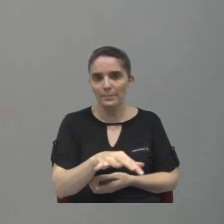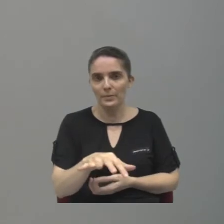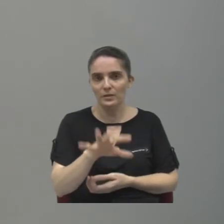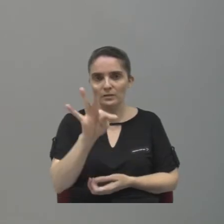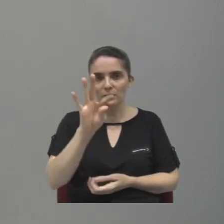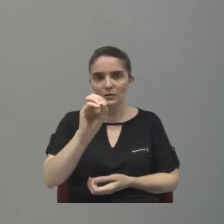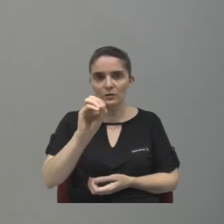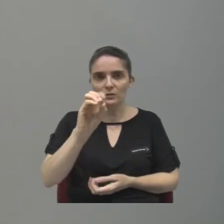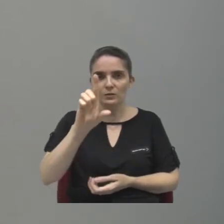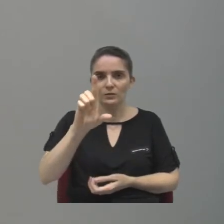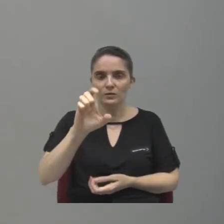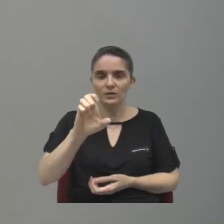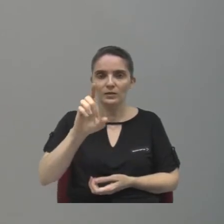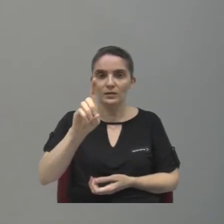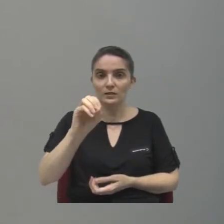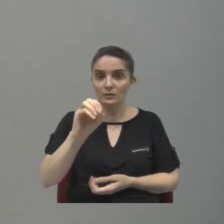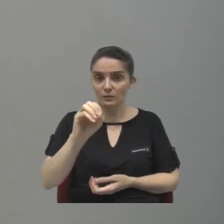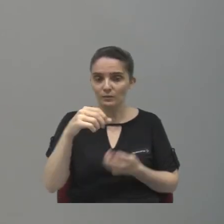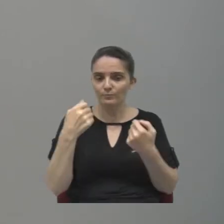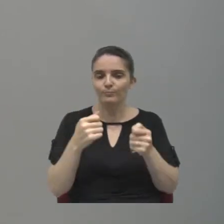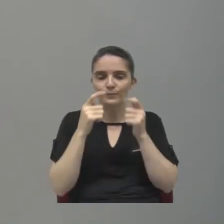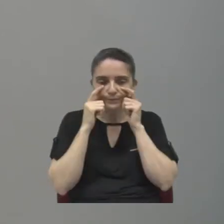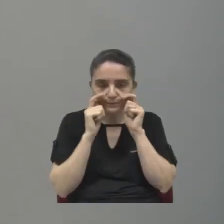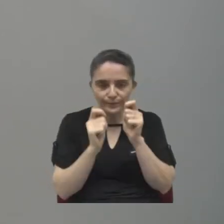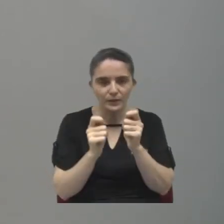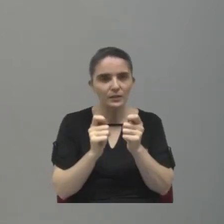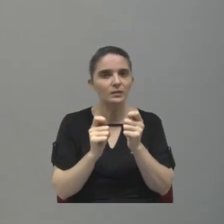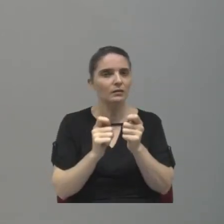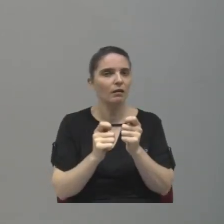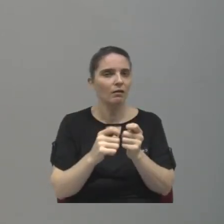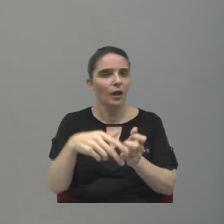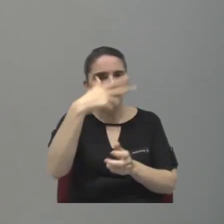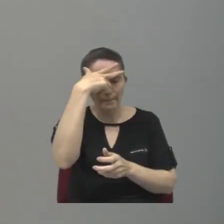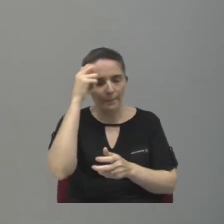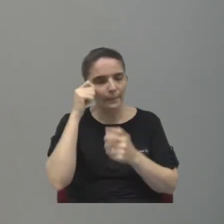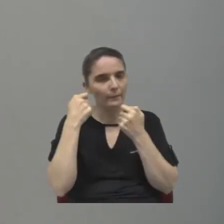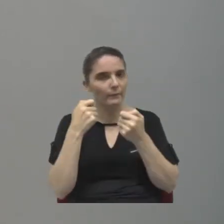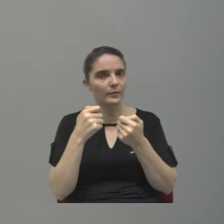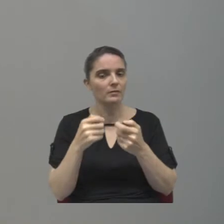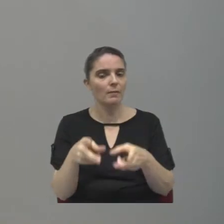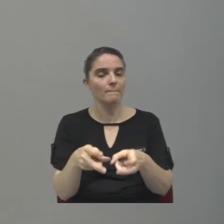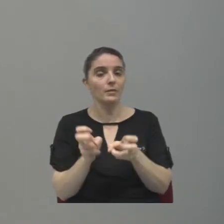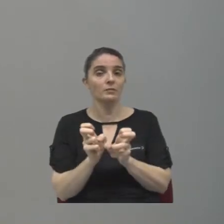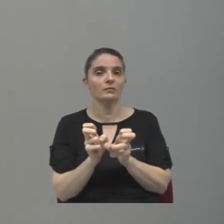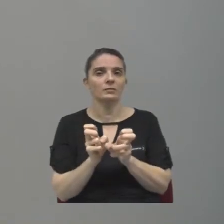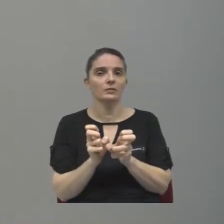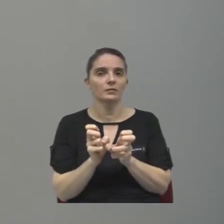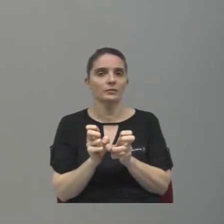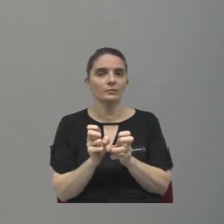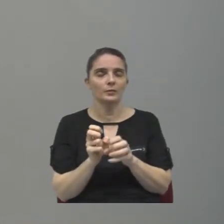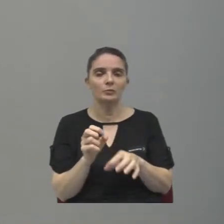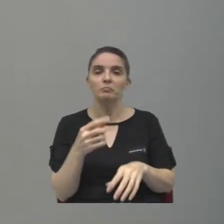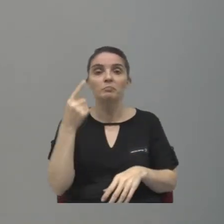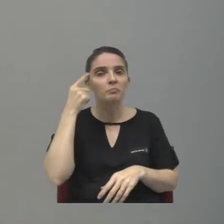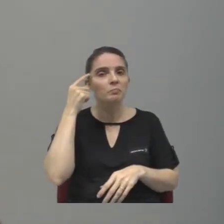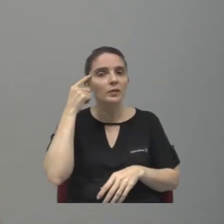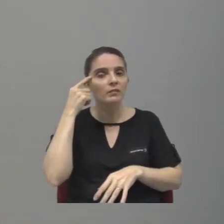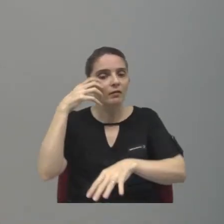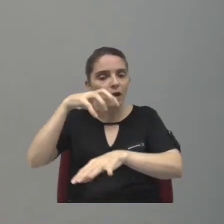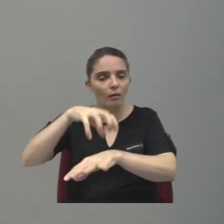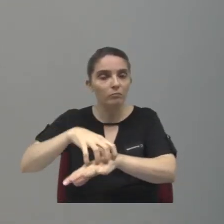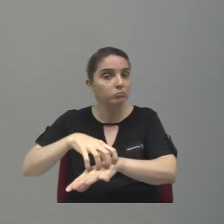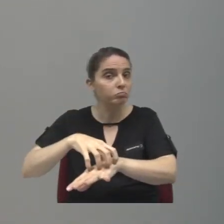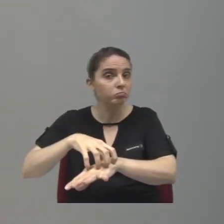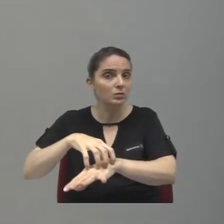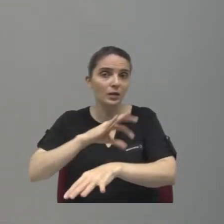ícone, precisa ter um olhar mais atencioso pelo Executivo e, quem sabe, uma base comunitária fixa da Guarda Municipal